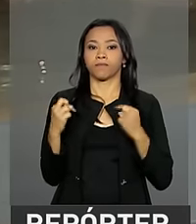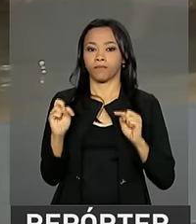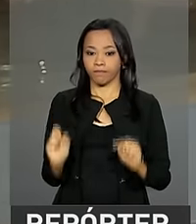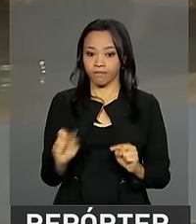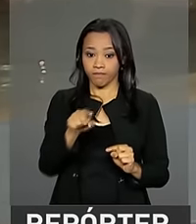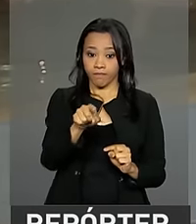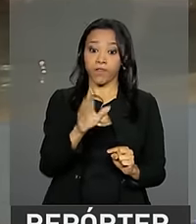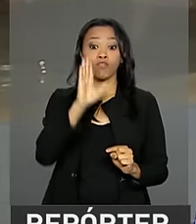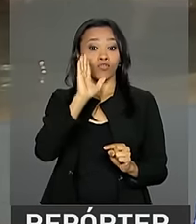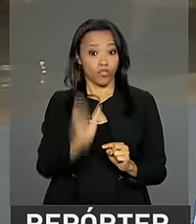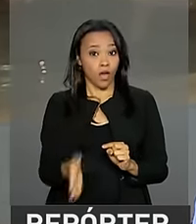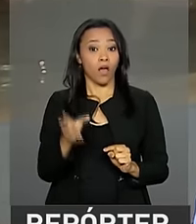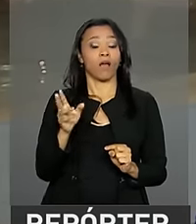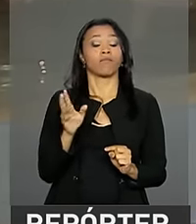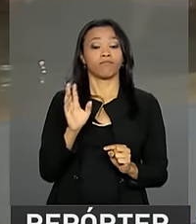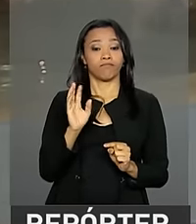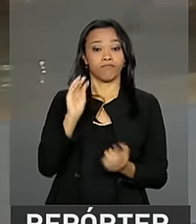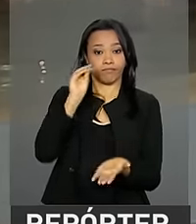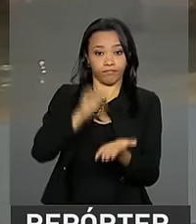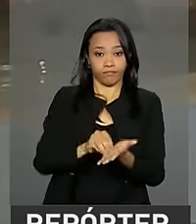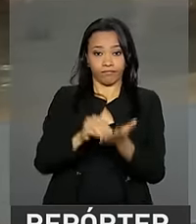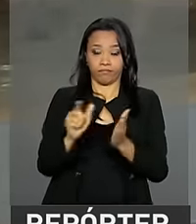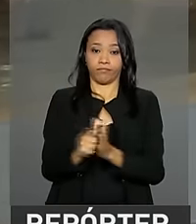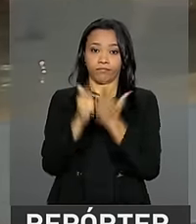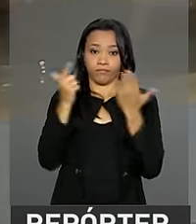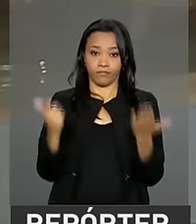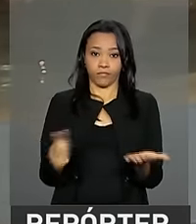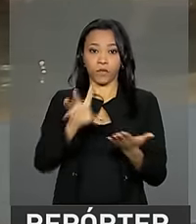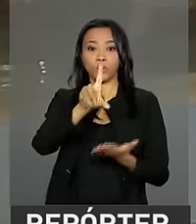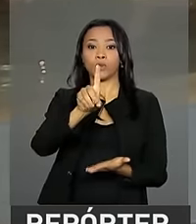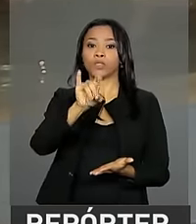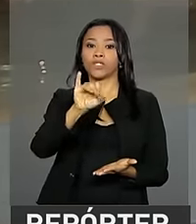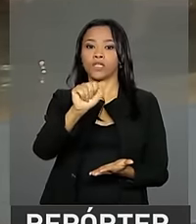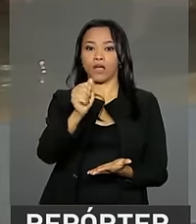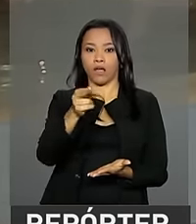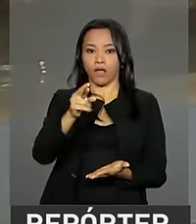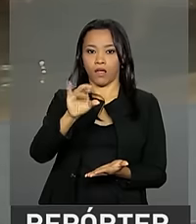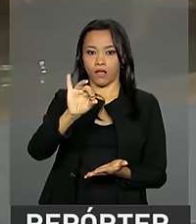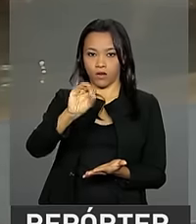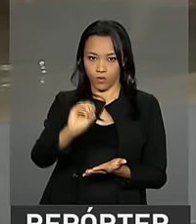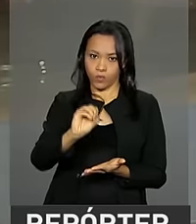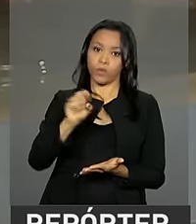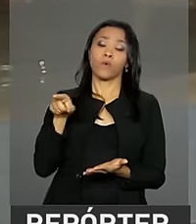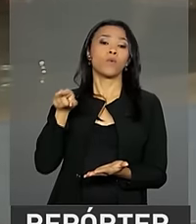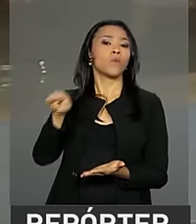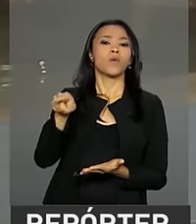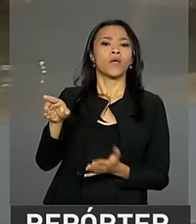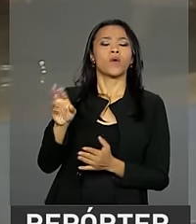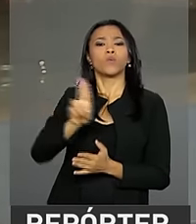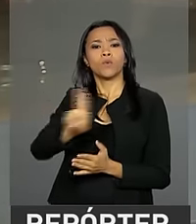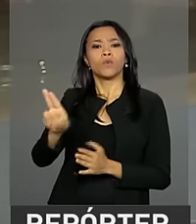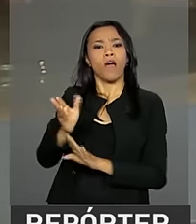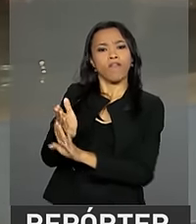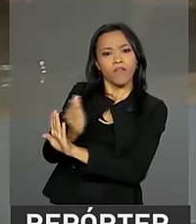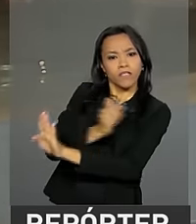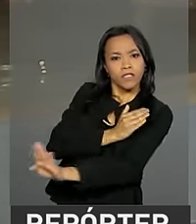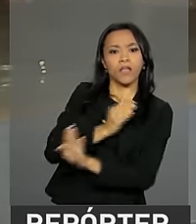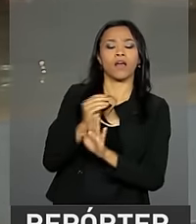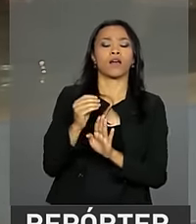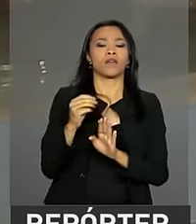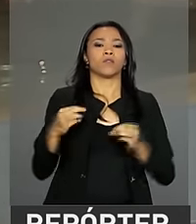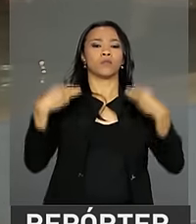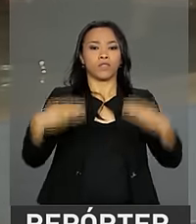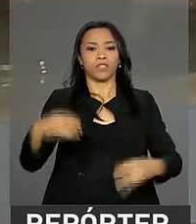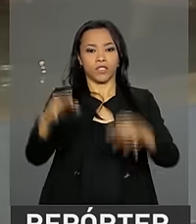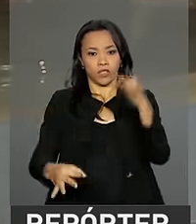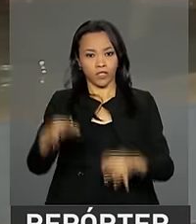E já foi publicado no Diário Oficial desta terça-feira o afastamento de Alexandre de Moraes por 30